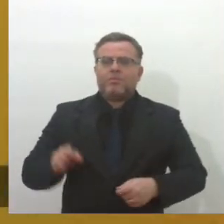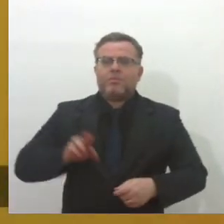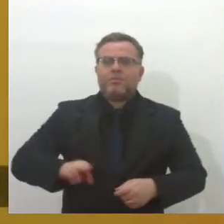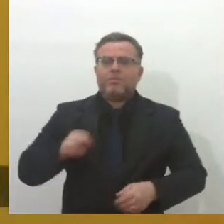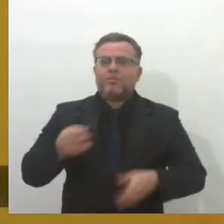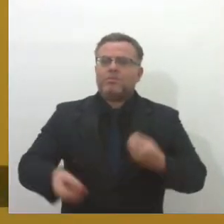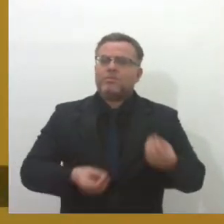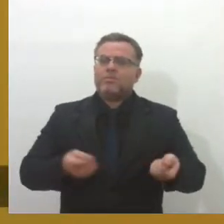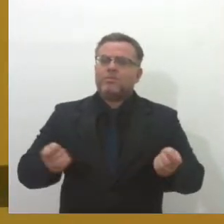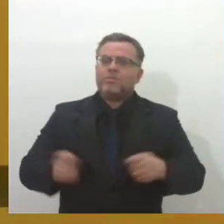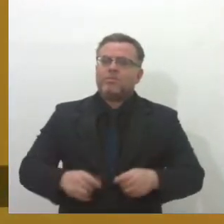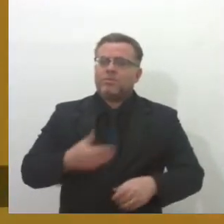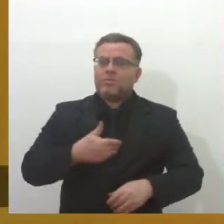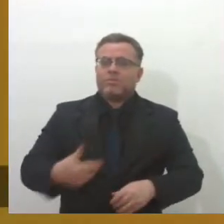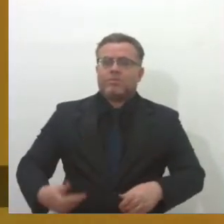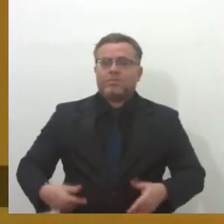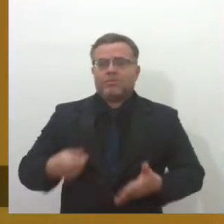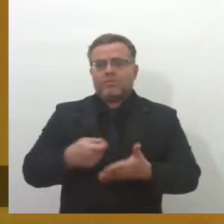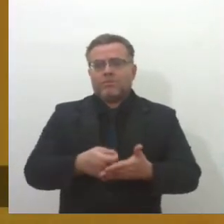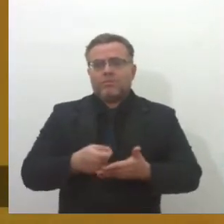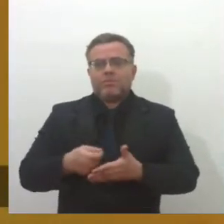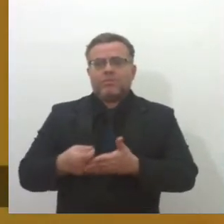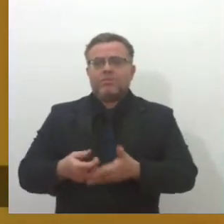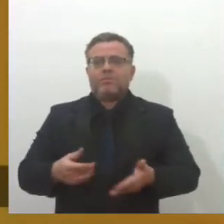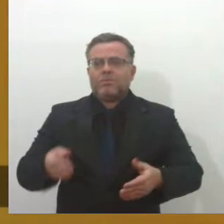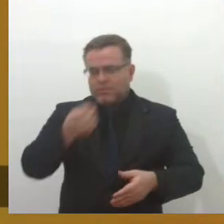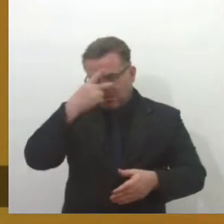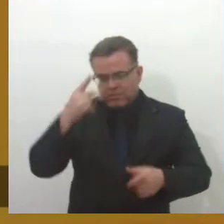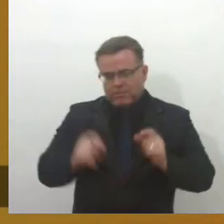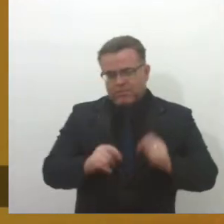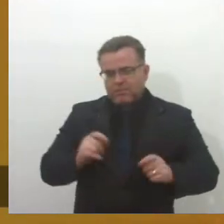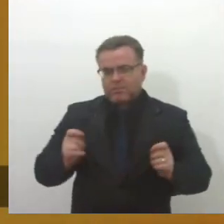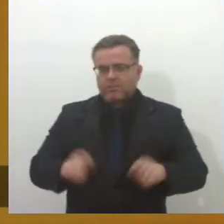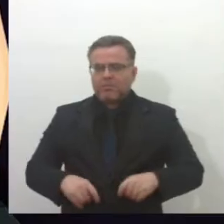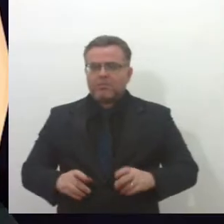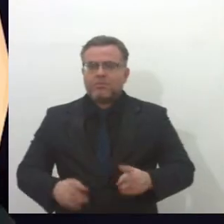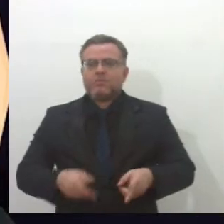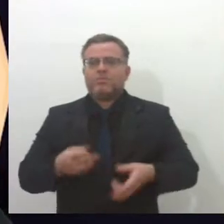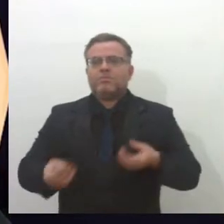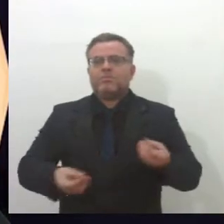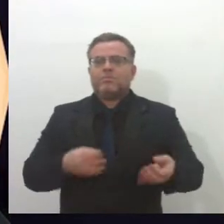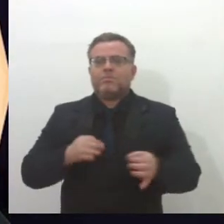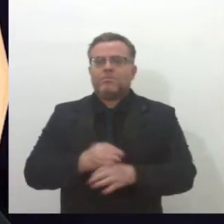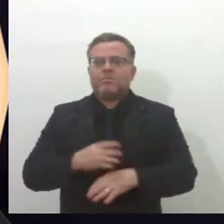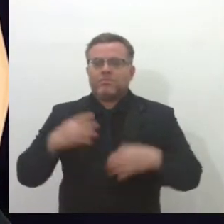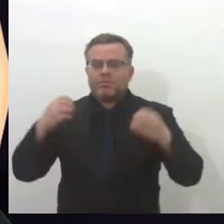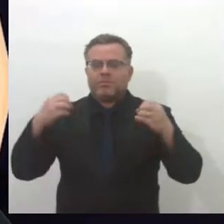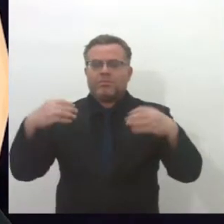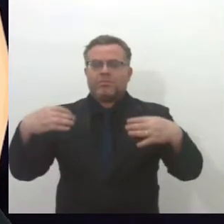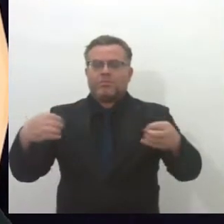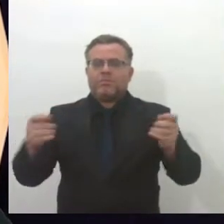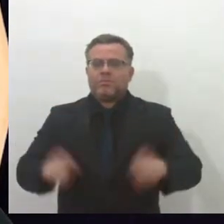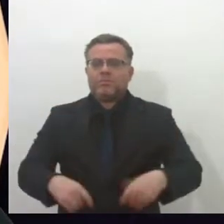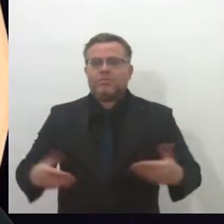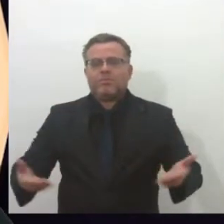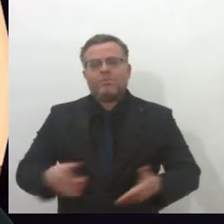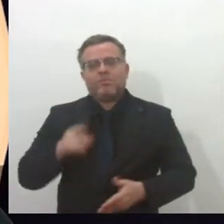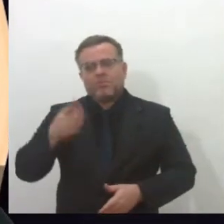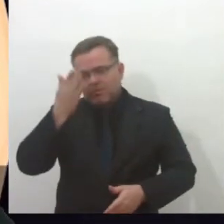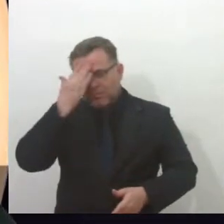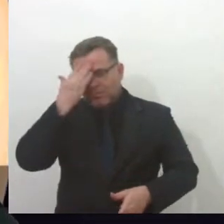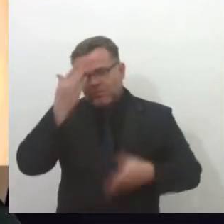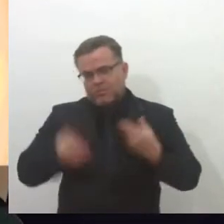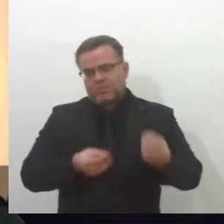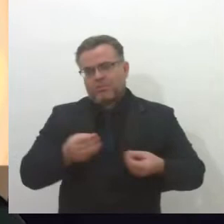é cobrada pela sua prefeitura para a manutenção de postes e lâmpadas na cidade. Agora, você já sabe o que são e para